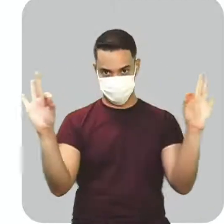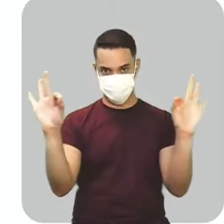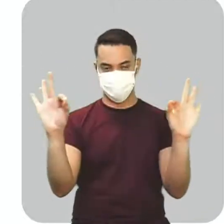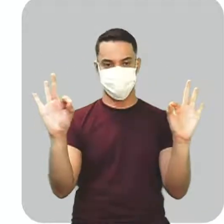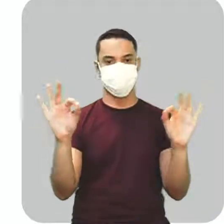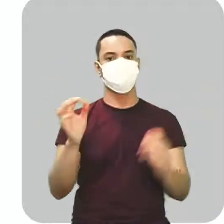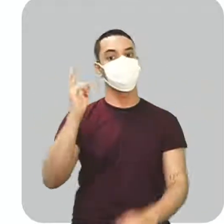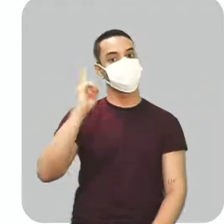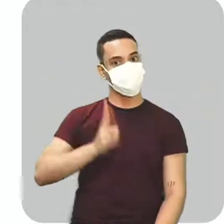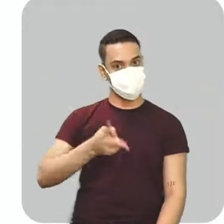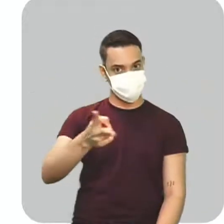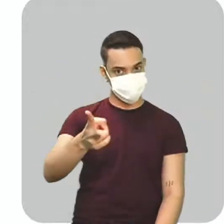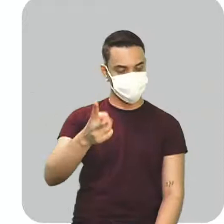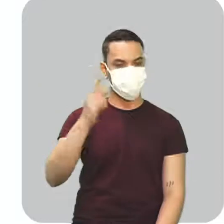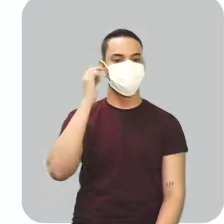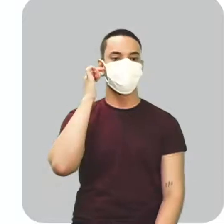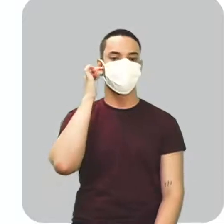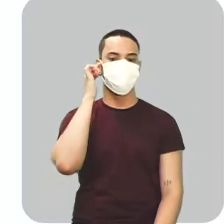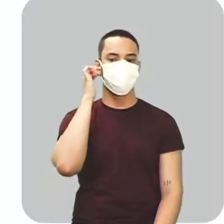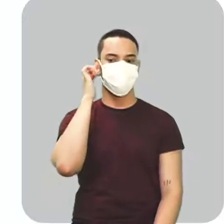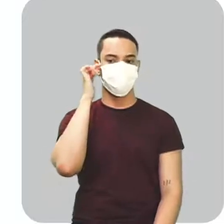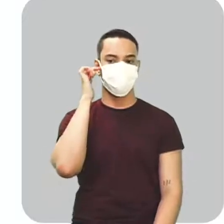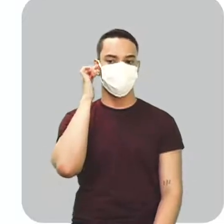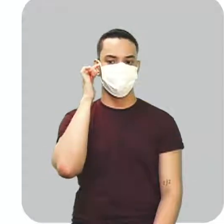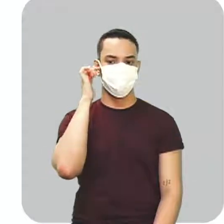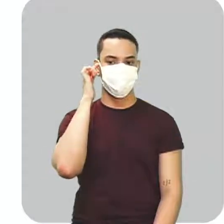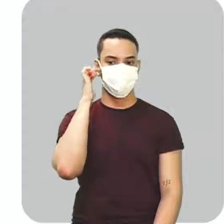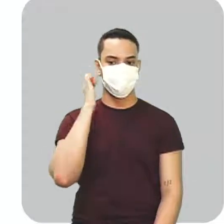Continuando aqui para vocês.